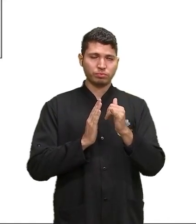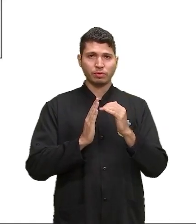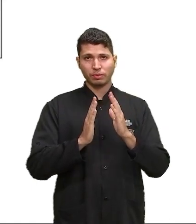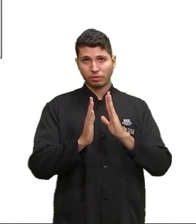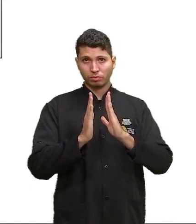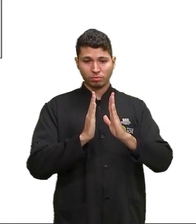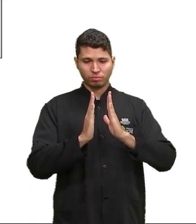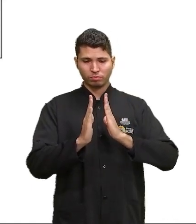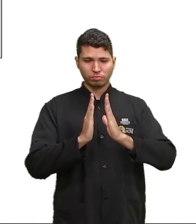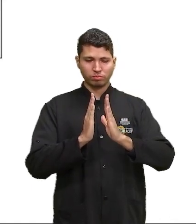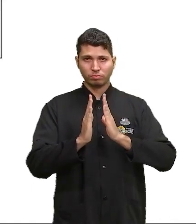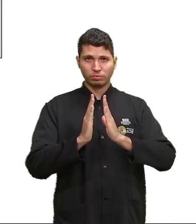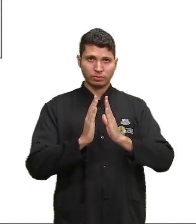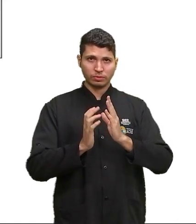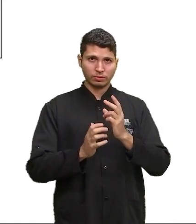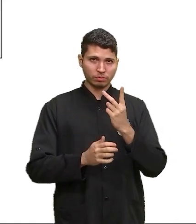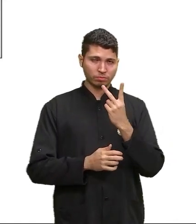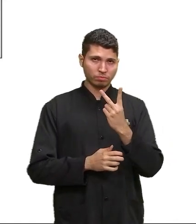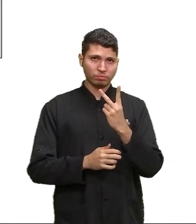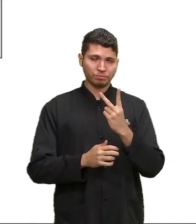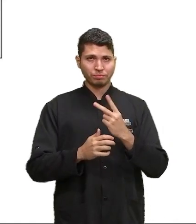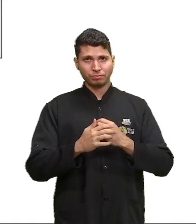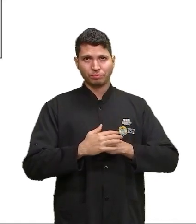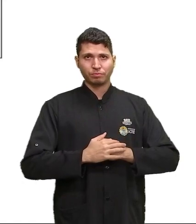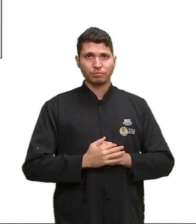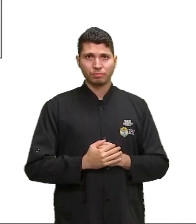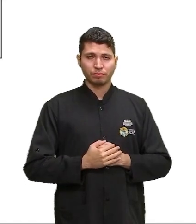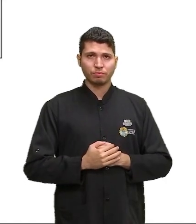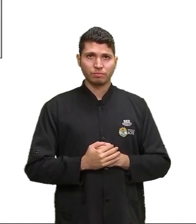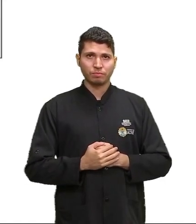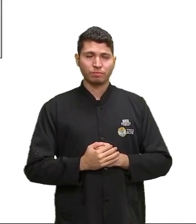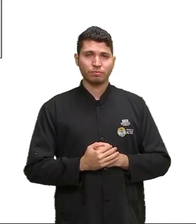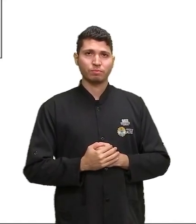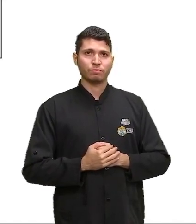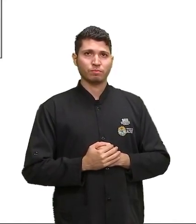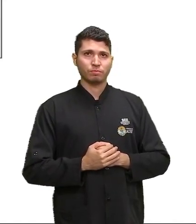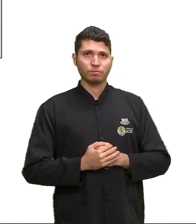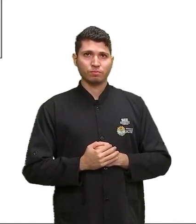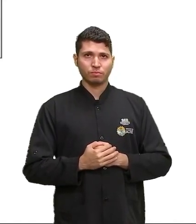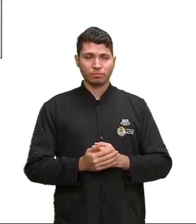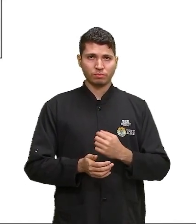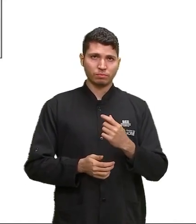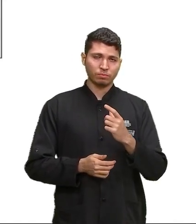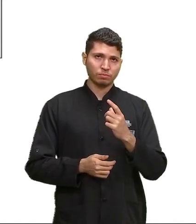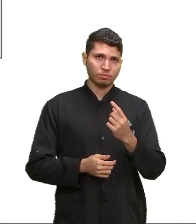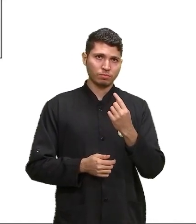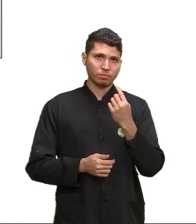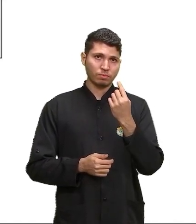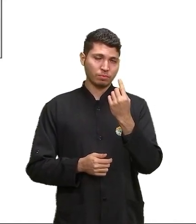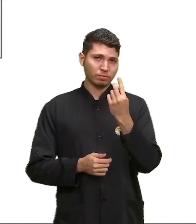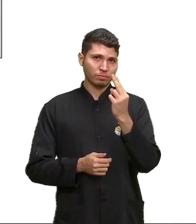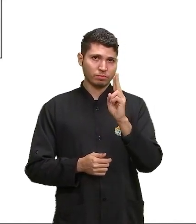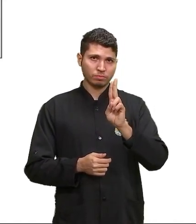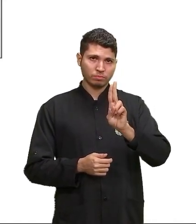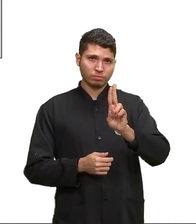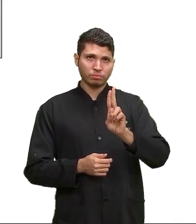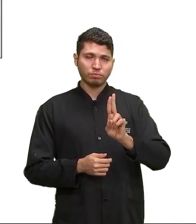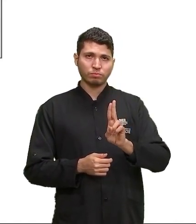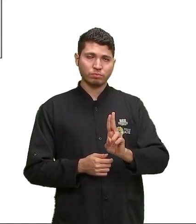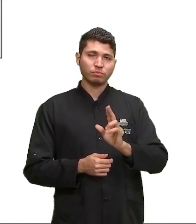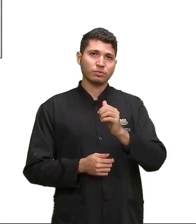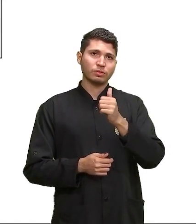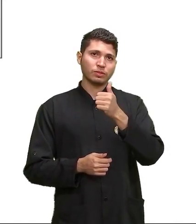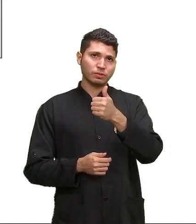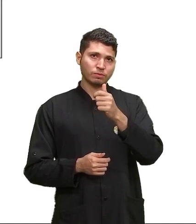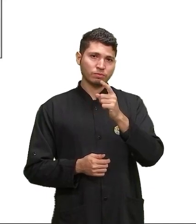de 2 geradores em paralelos. Ou seja, consideramos uma tensão de cada um. Ou seja, 1,5 mais